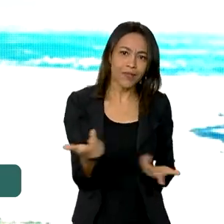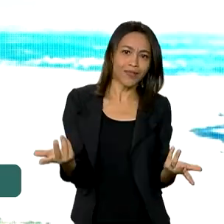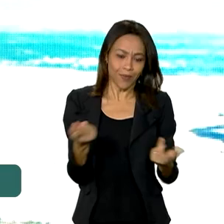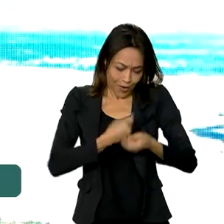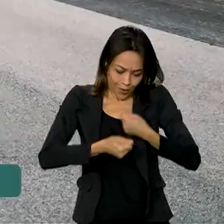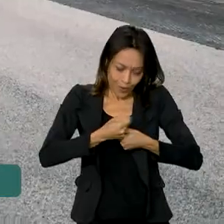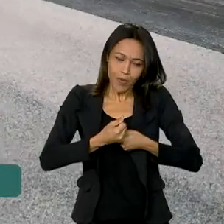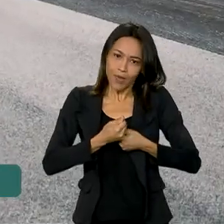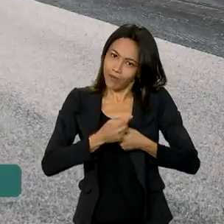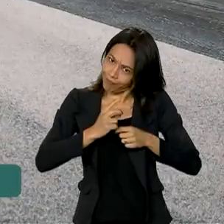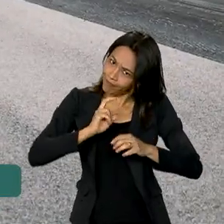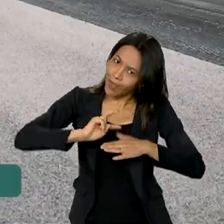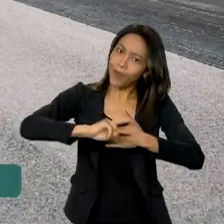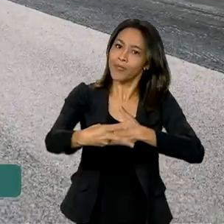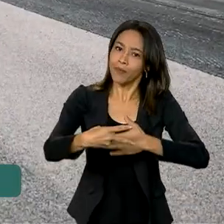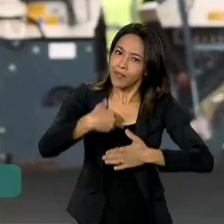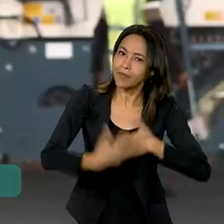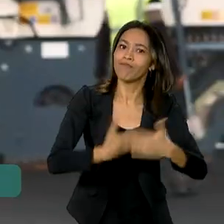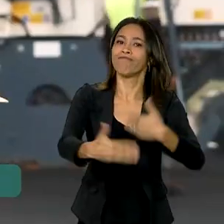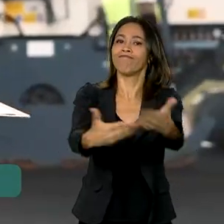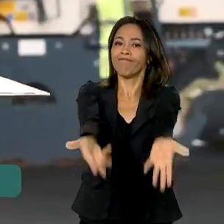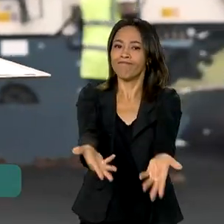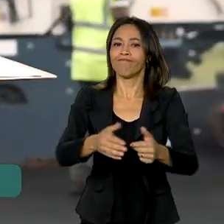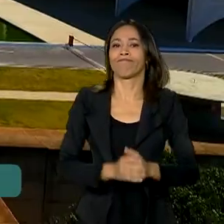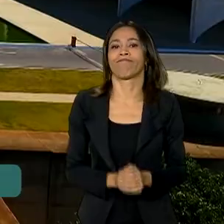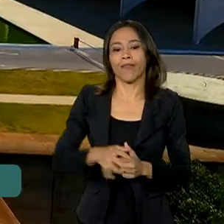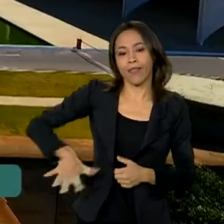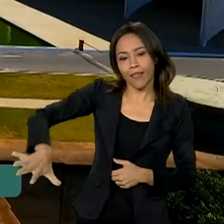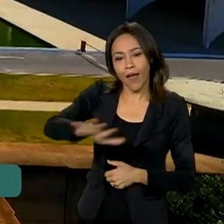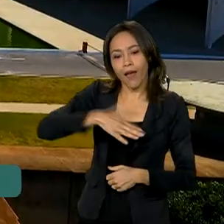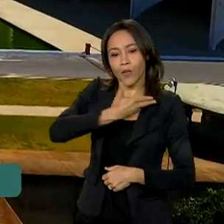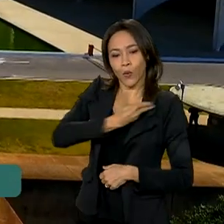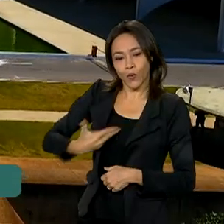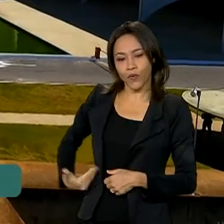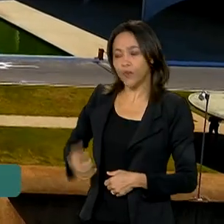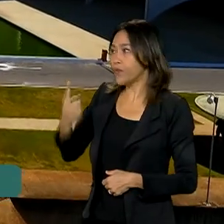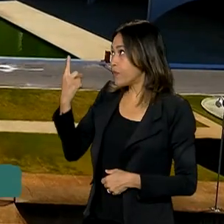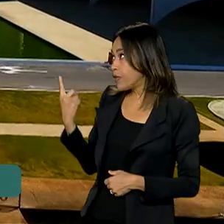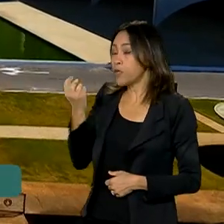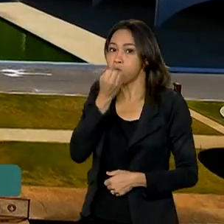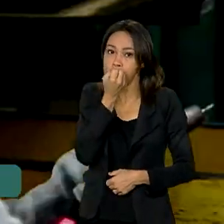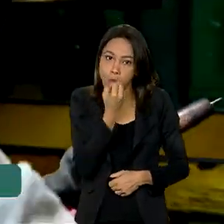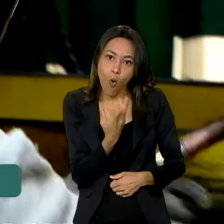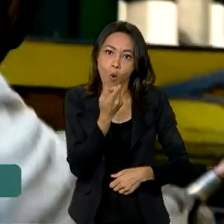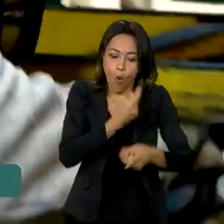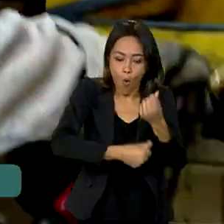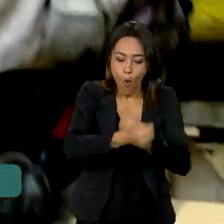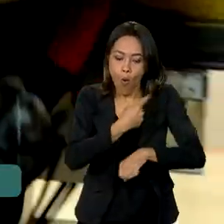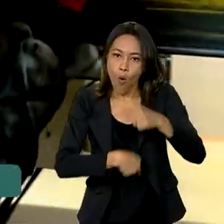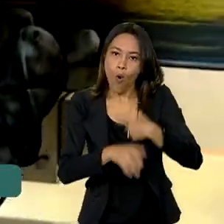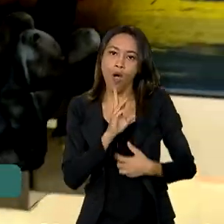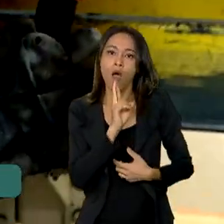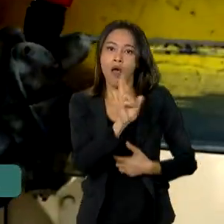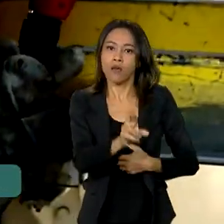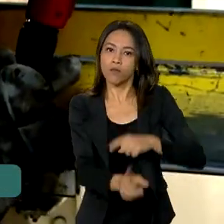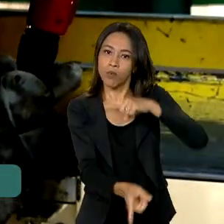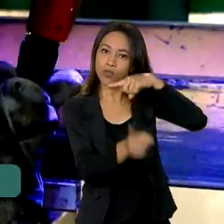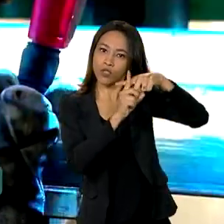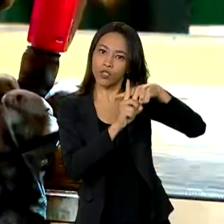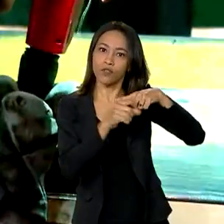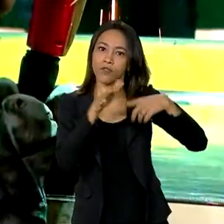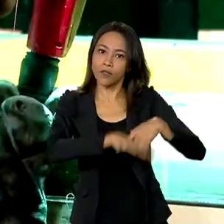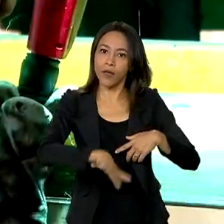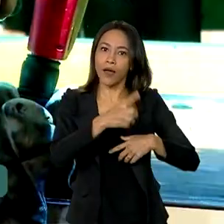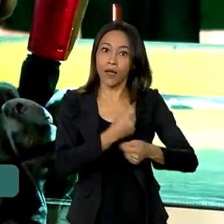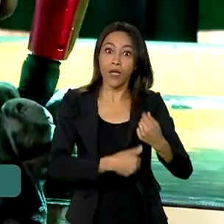que não crescer. Os investimentos do setor público, os bons resultados na área econômica e a confiança no crescimento do